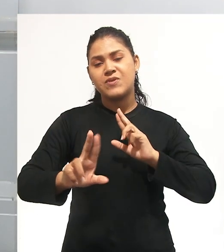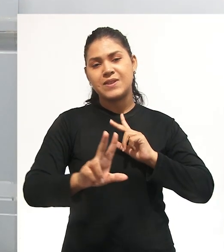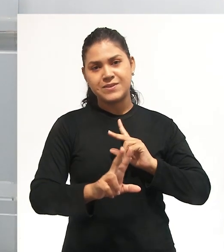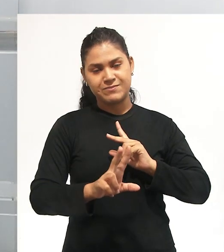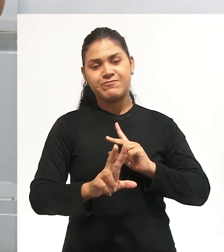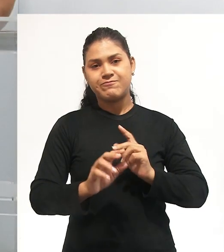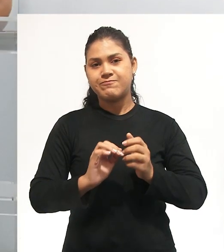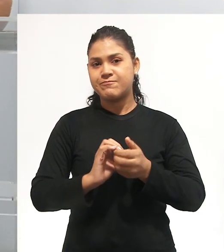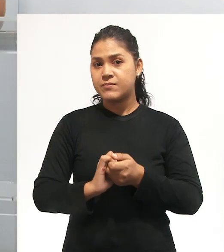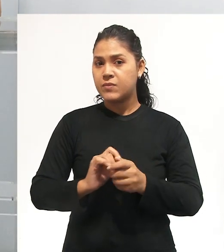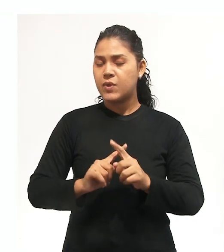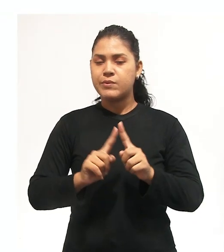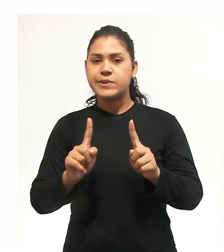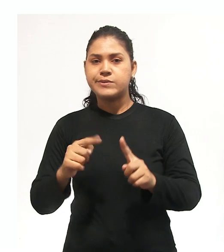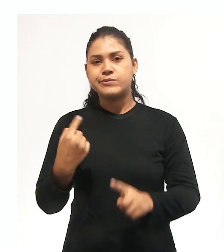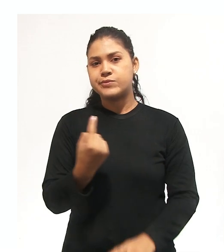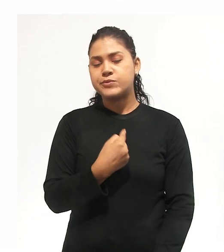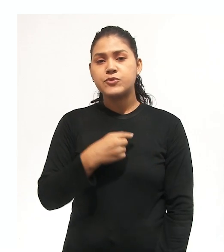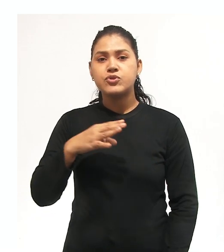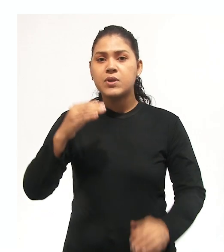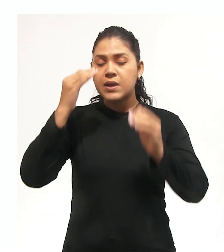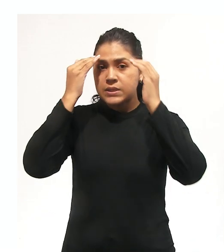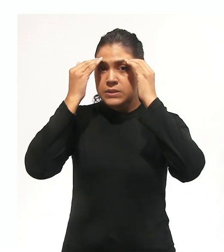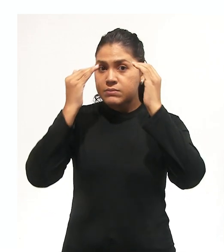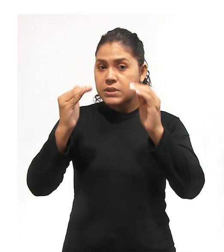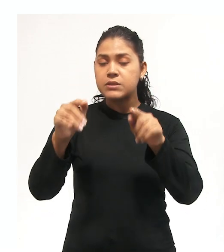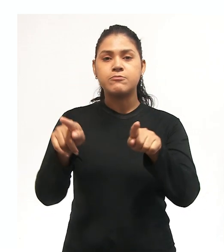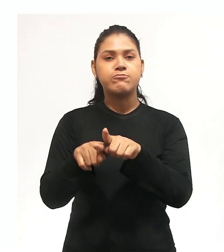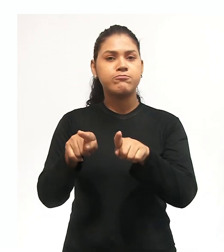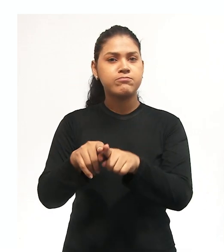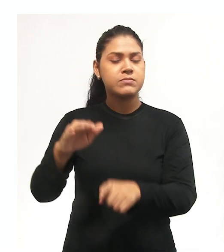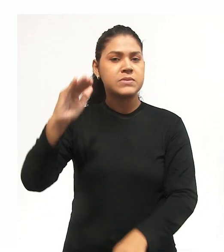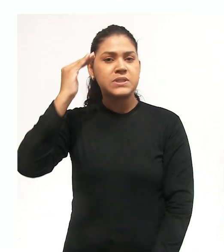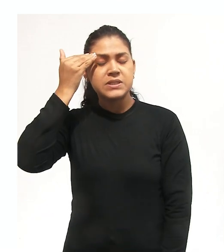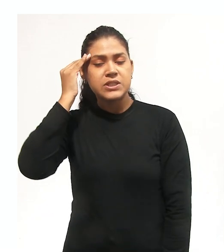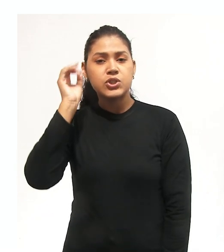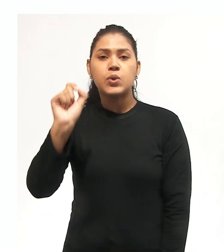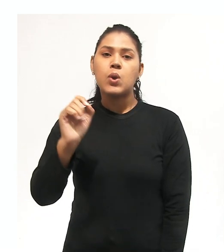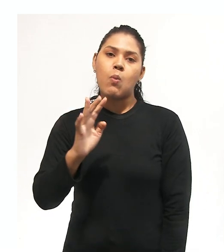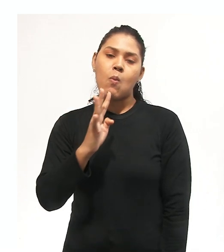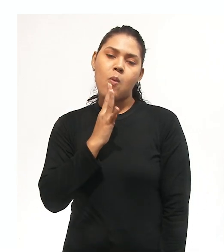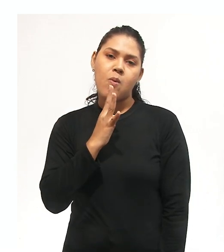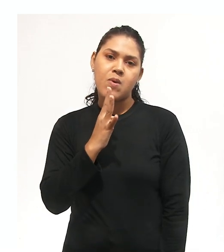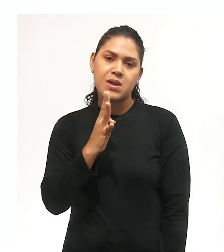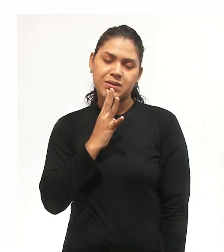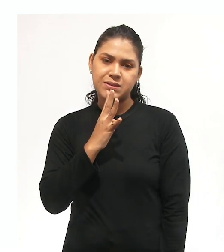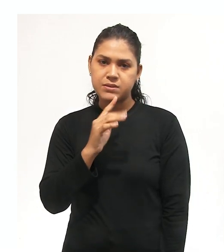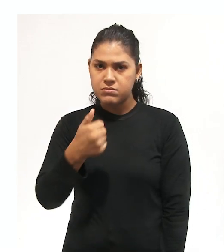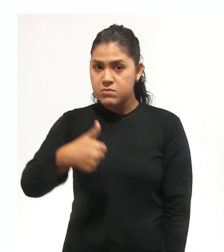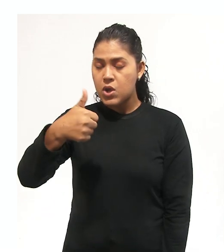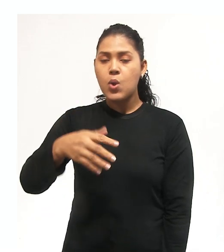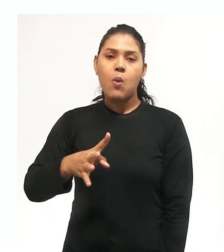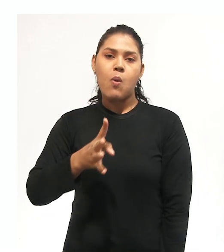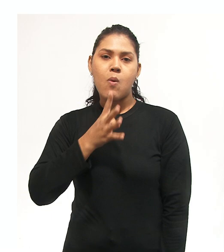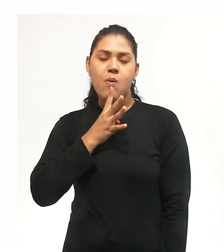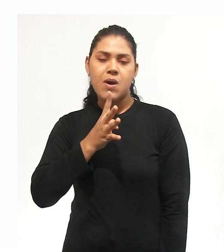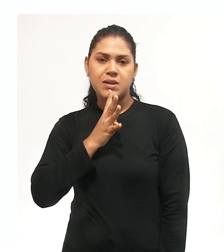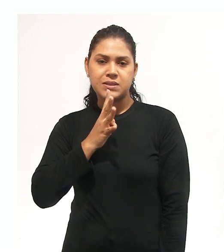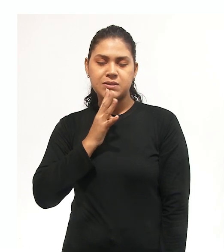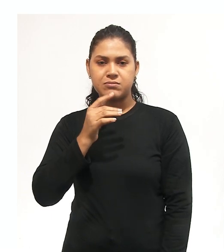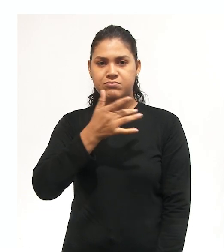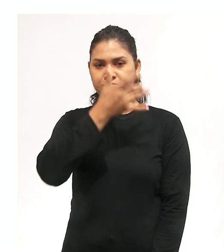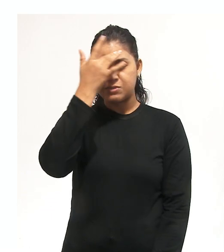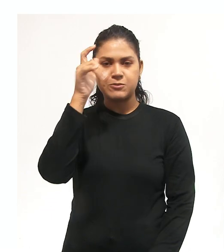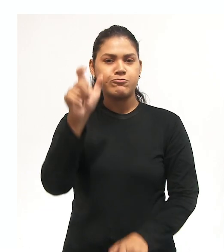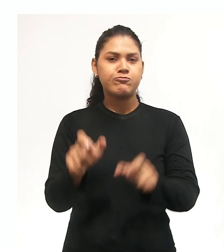diferenças. Só que a gente só respeita e normalmente a gente só entende aquilo que nós conhecemos. Então a ideia nesse